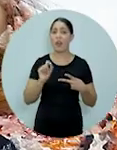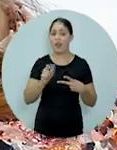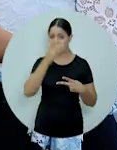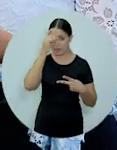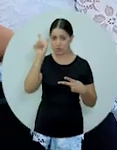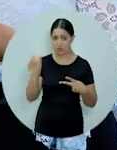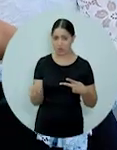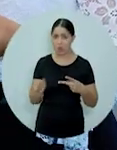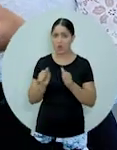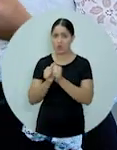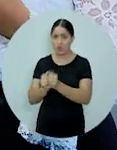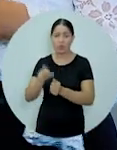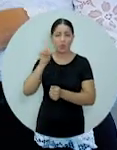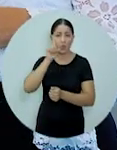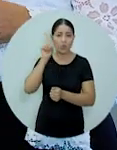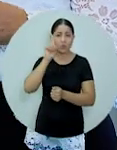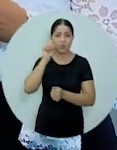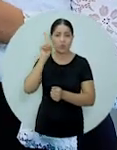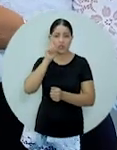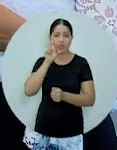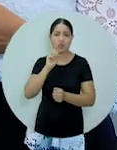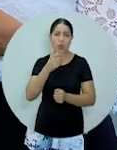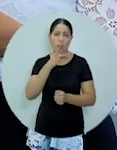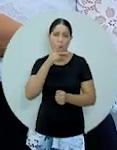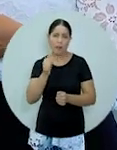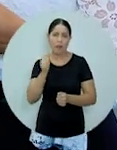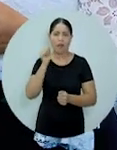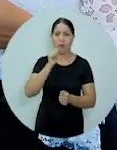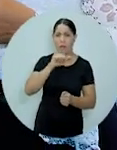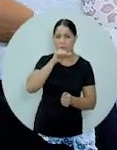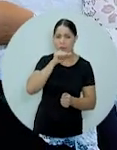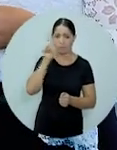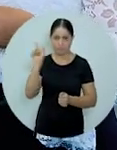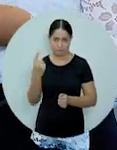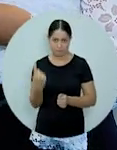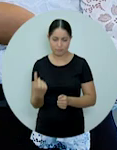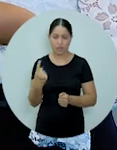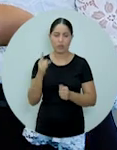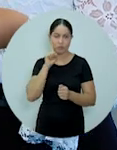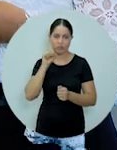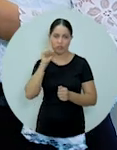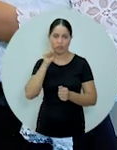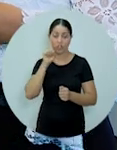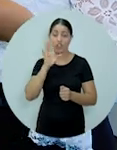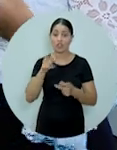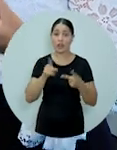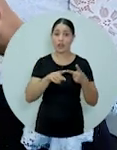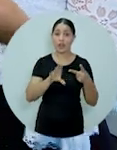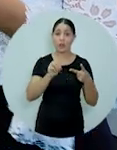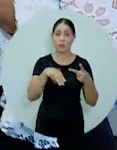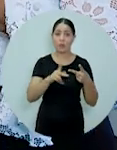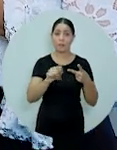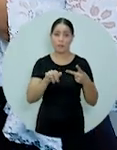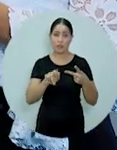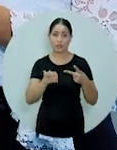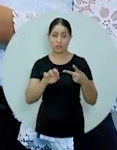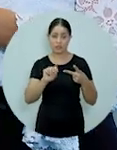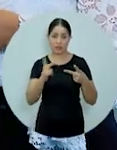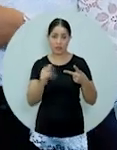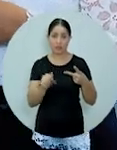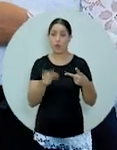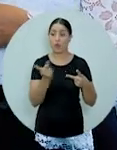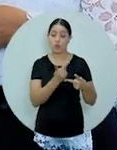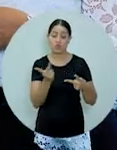detém a guarda, daí vai cuidar dessa criança no dia a dia. Ao passo que na guarda compartilhada, os dois vão tomar